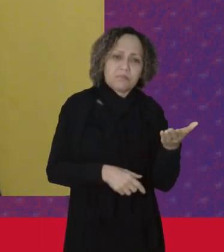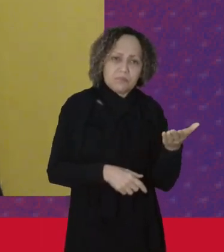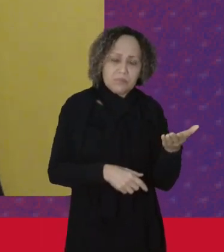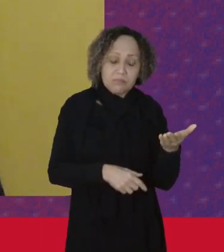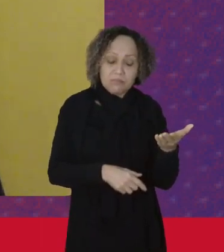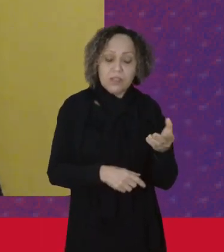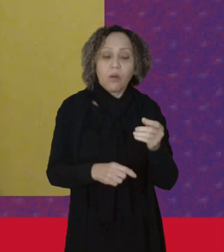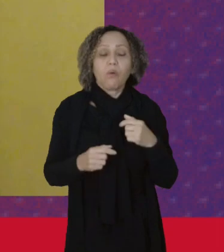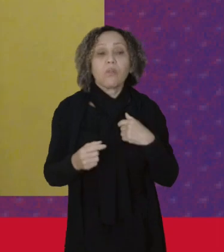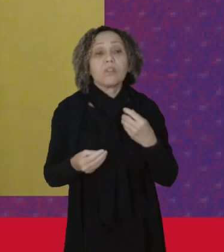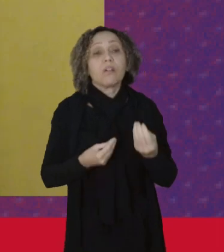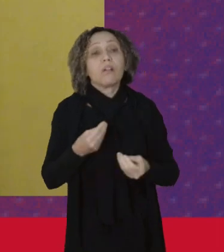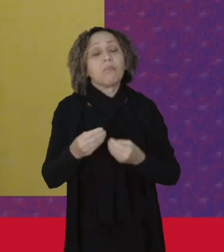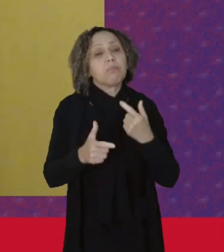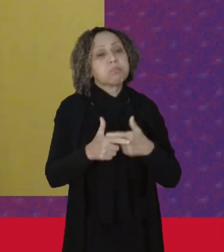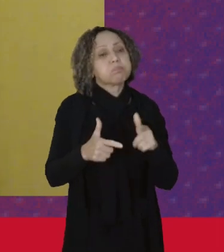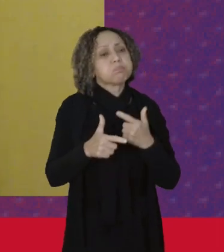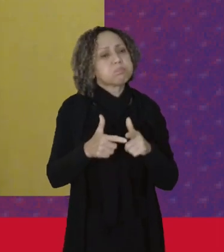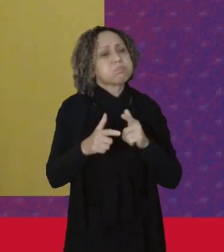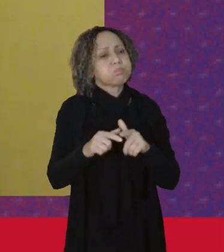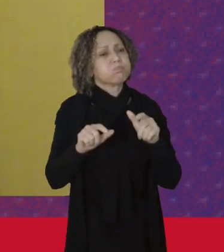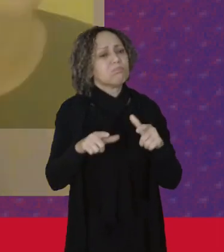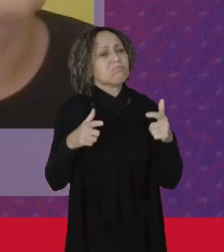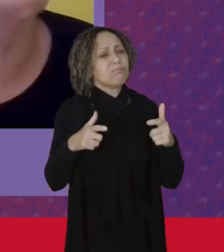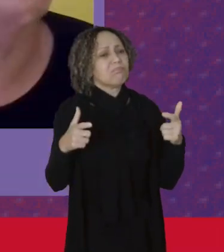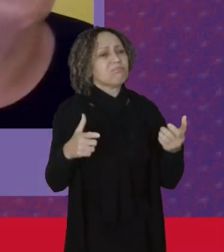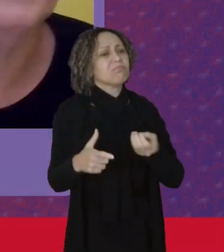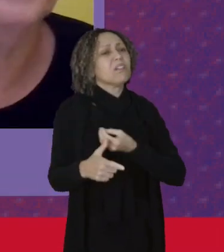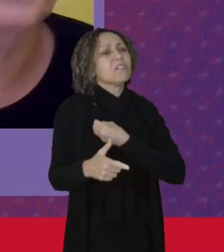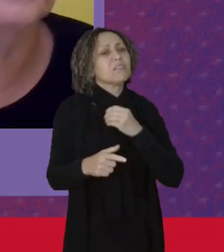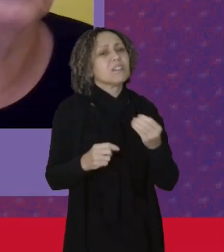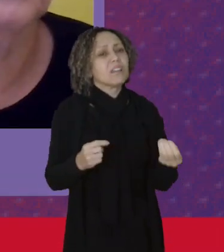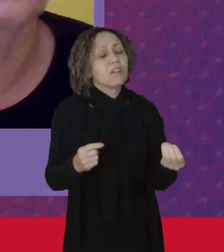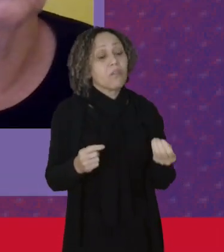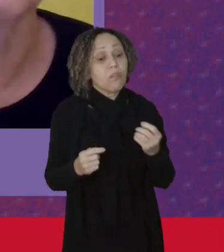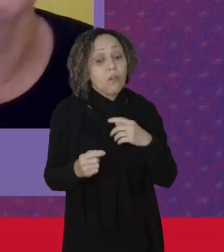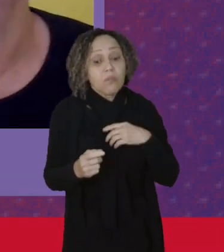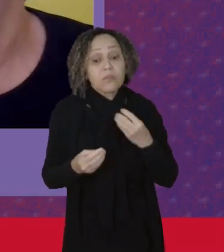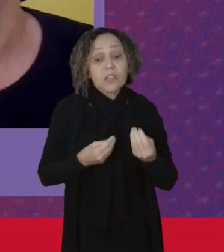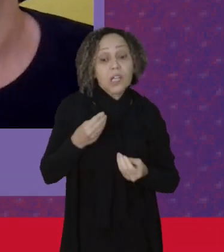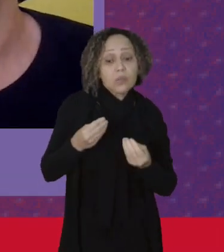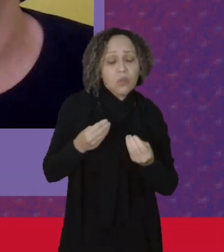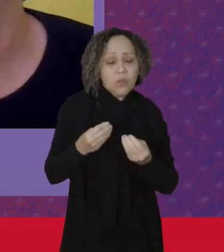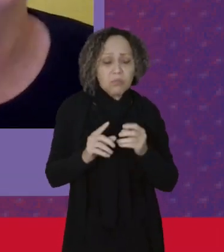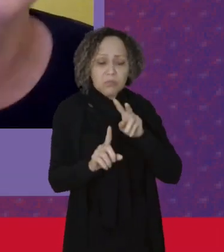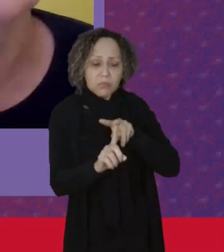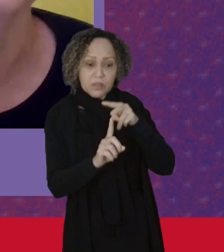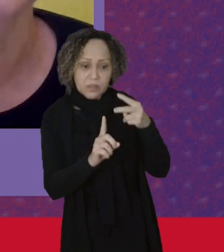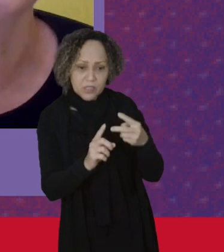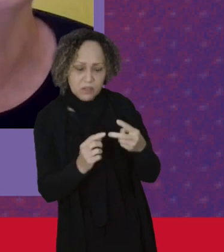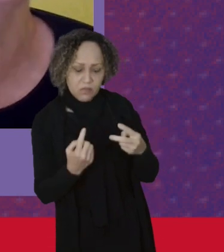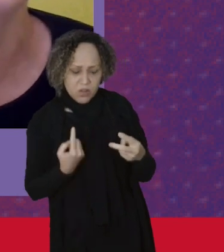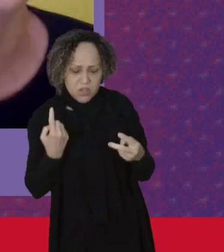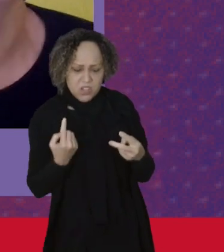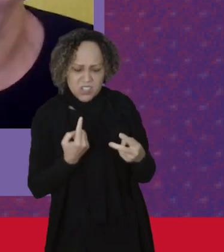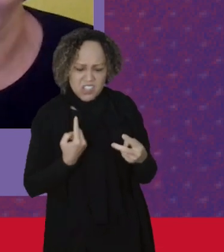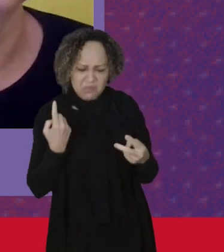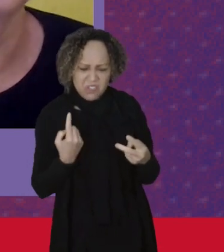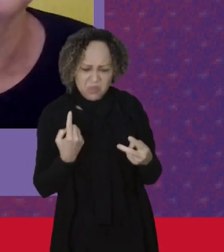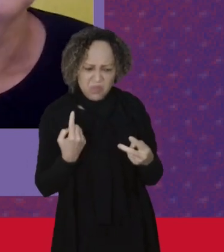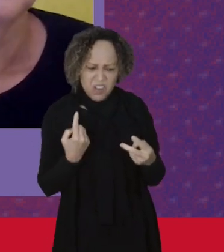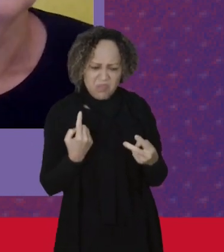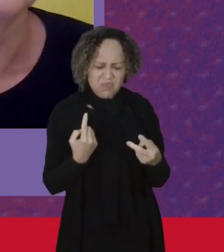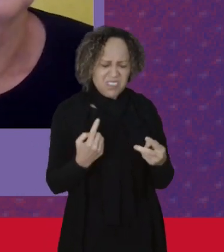cada vez mais os problemas que você vive vão ficando numa perspectiva individual e construindo um grande